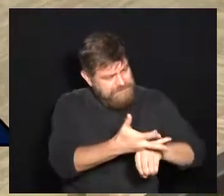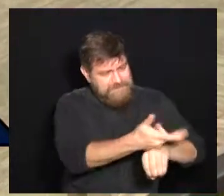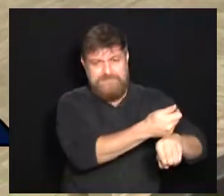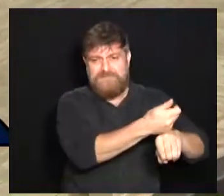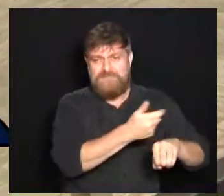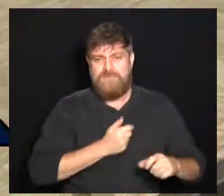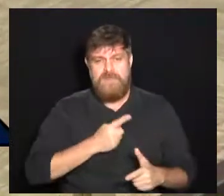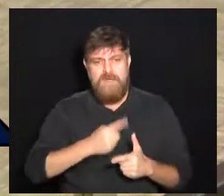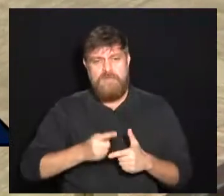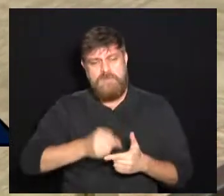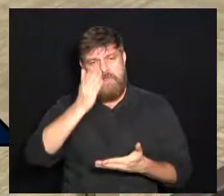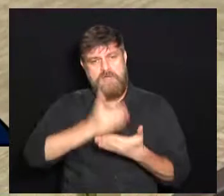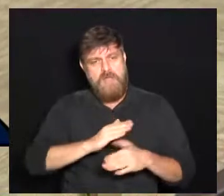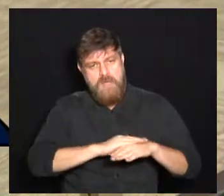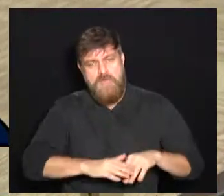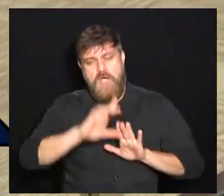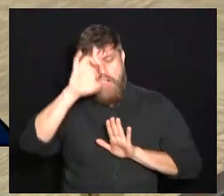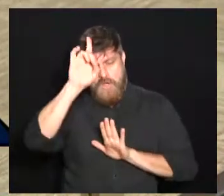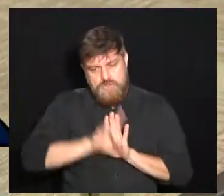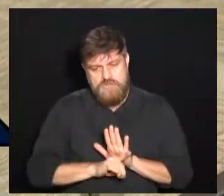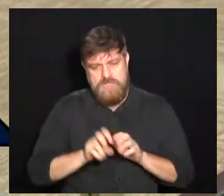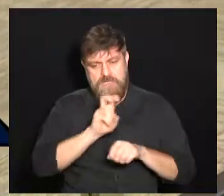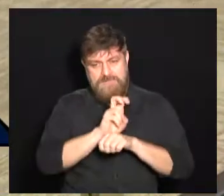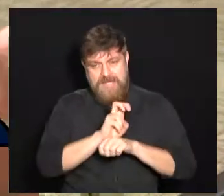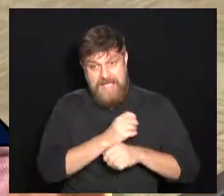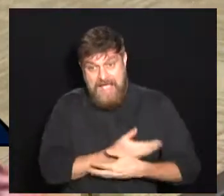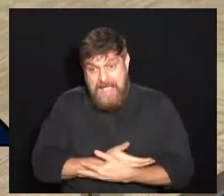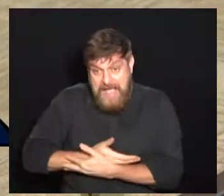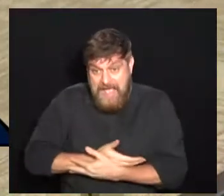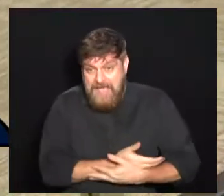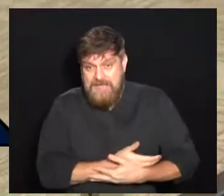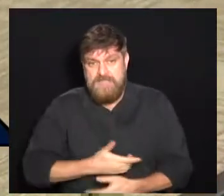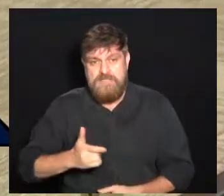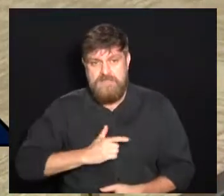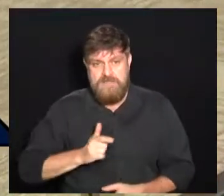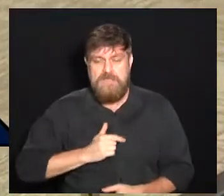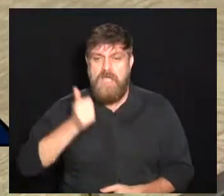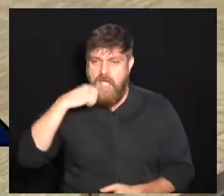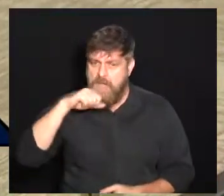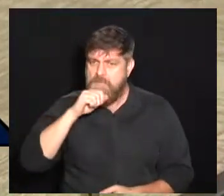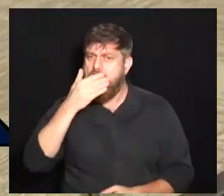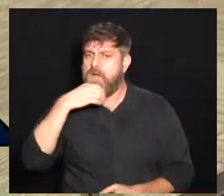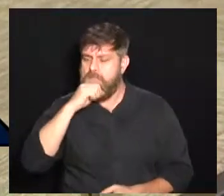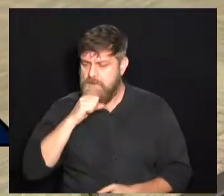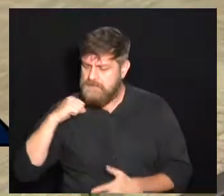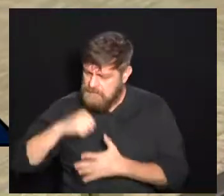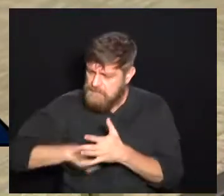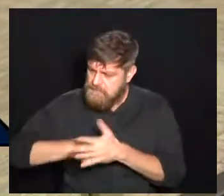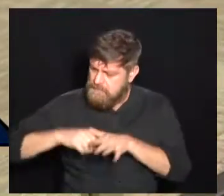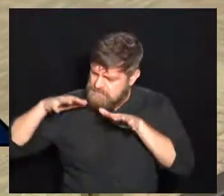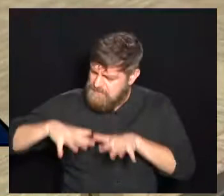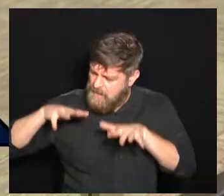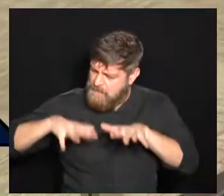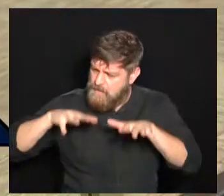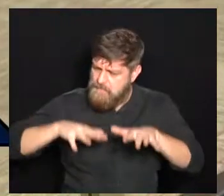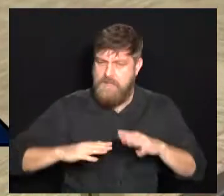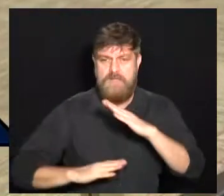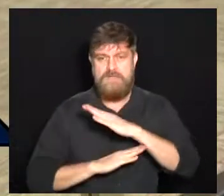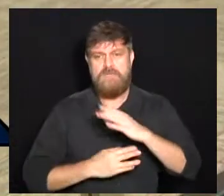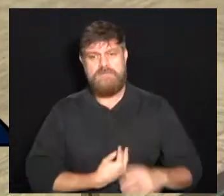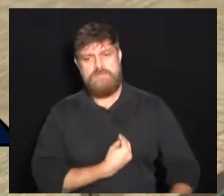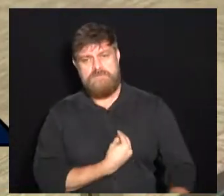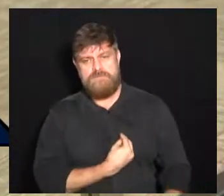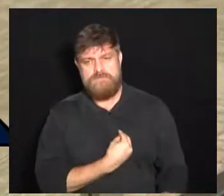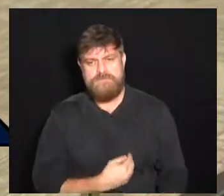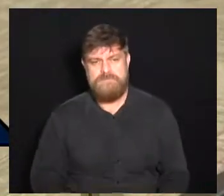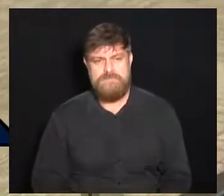estabilize o problema e que o direito à creche seja respeitado por conjunto de mães que estavam aqui protestando hoje na Câmara Municipal de